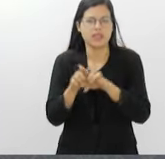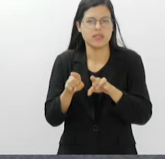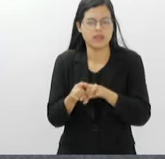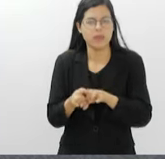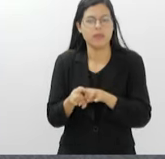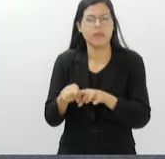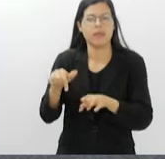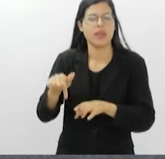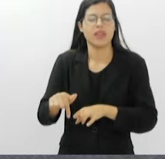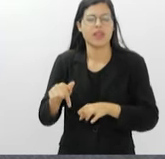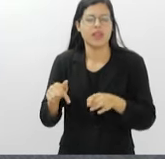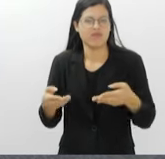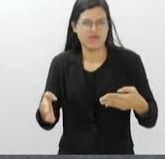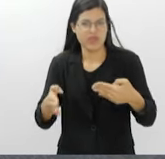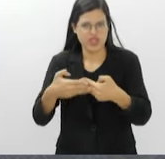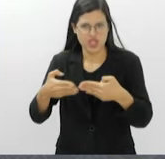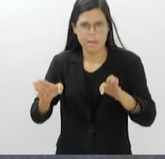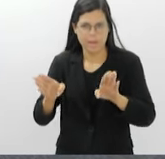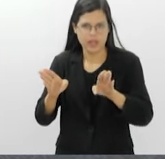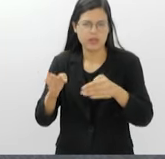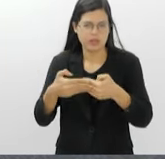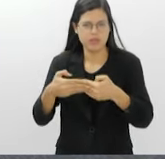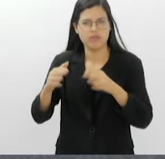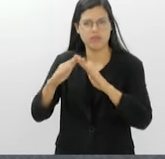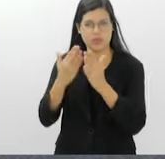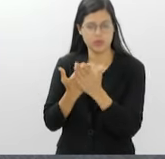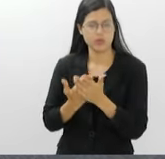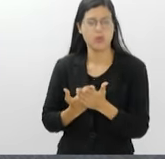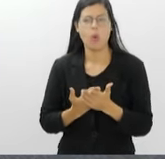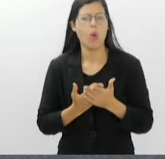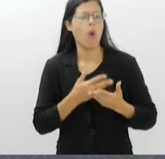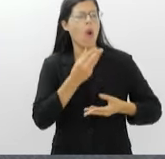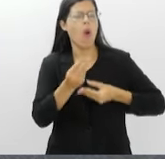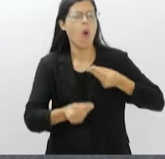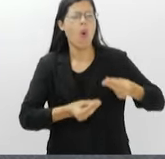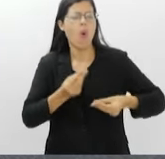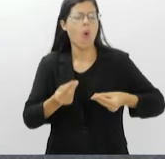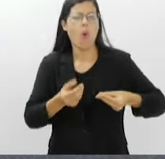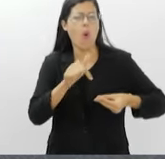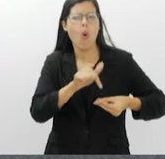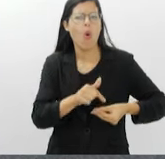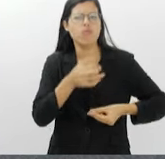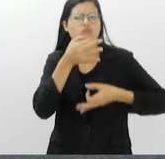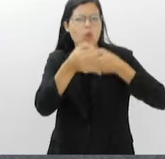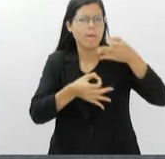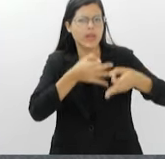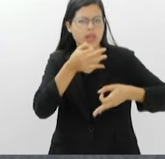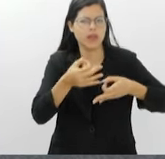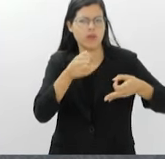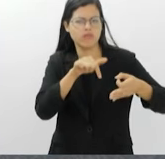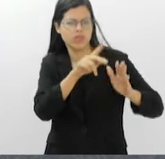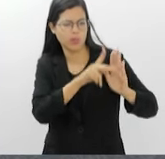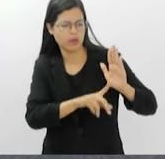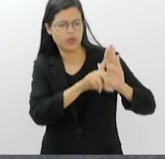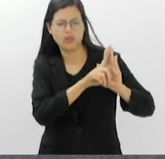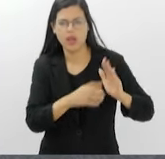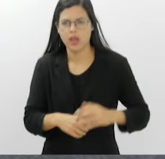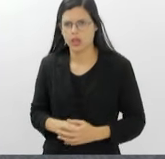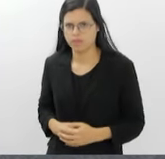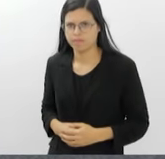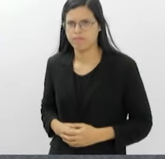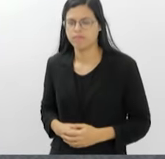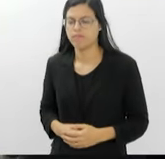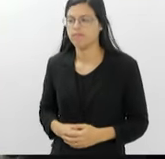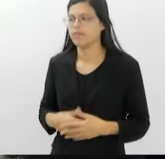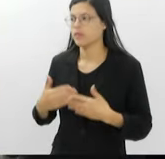exemplo, como isso seria classificado diante do projeto de lei do senhor? Nobre deputado